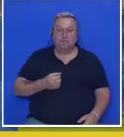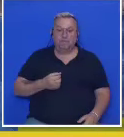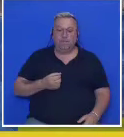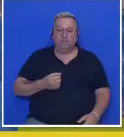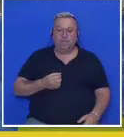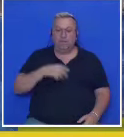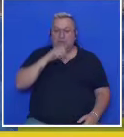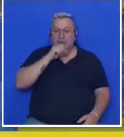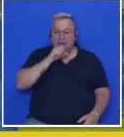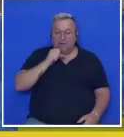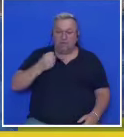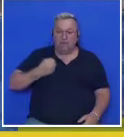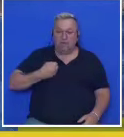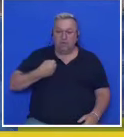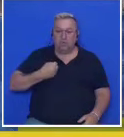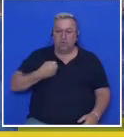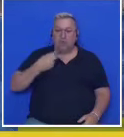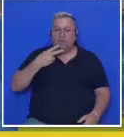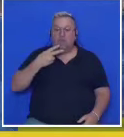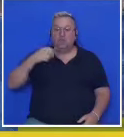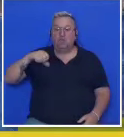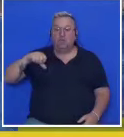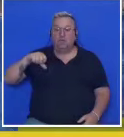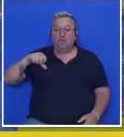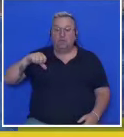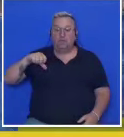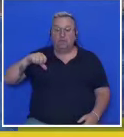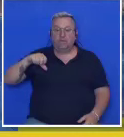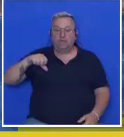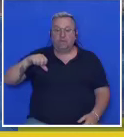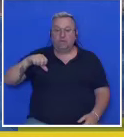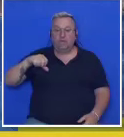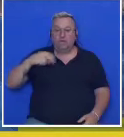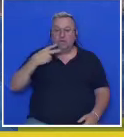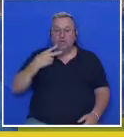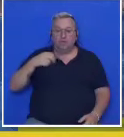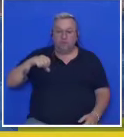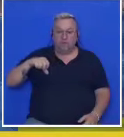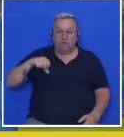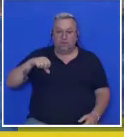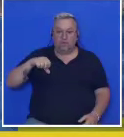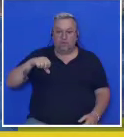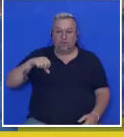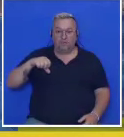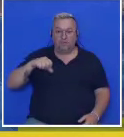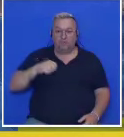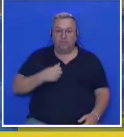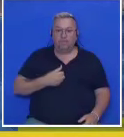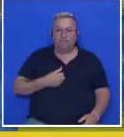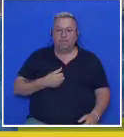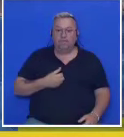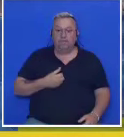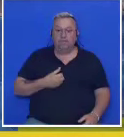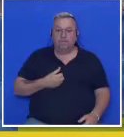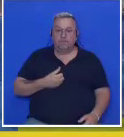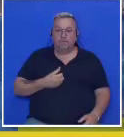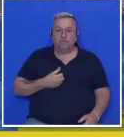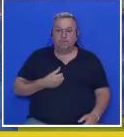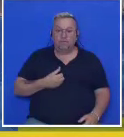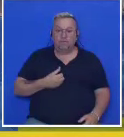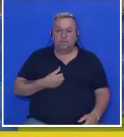Bola laranja número 29. Laranja 29. Vamos